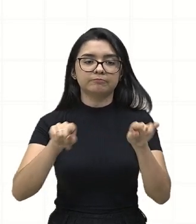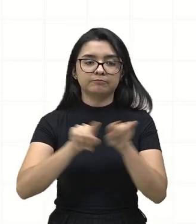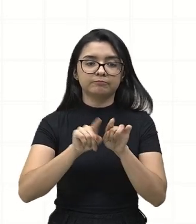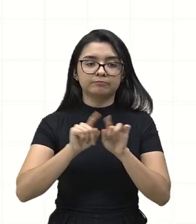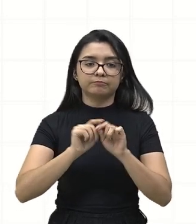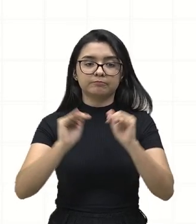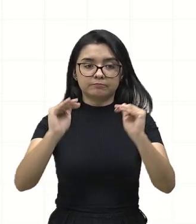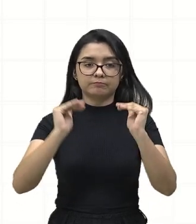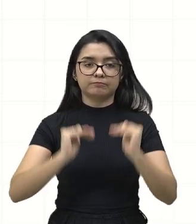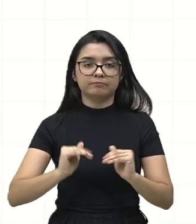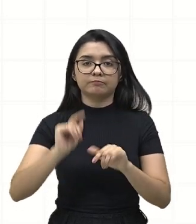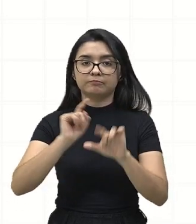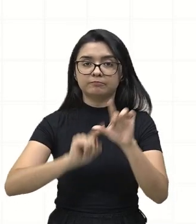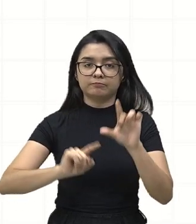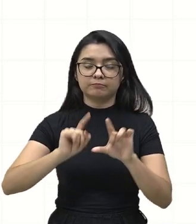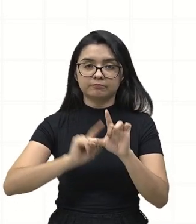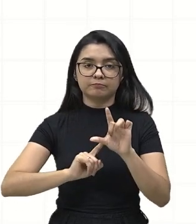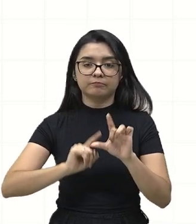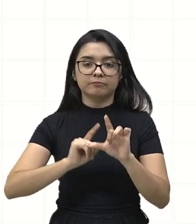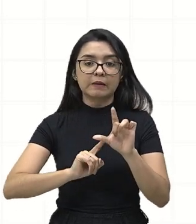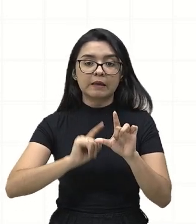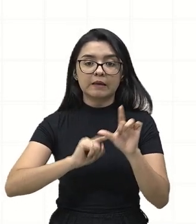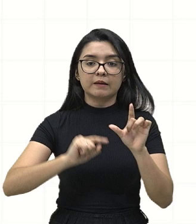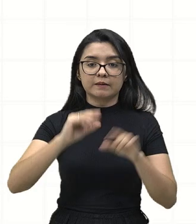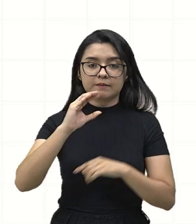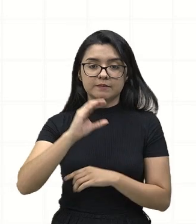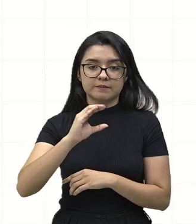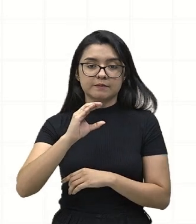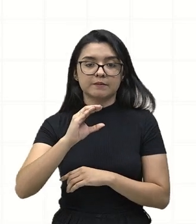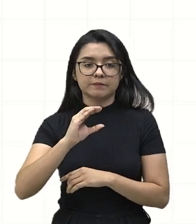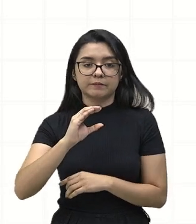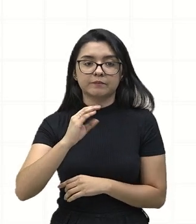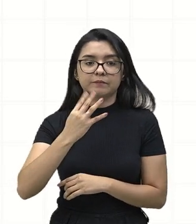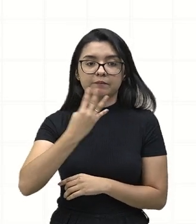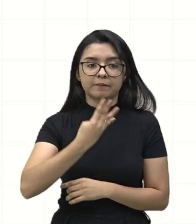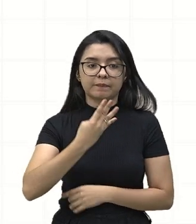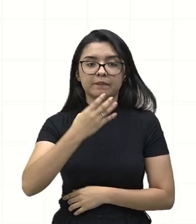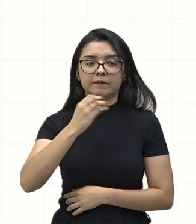Agora, vamos ver aqui no item C, o número